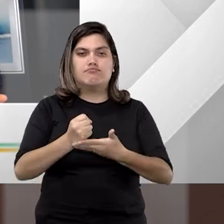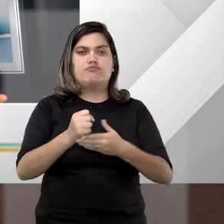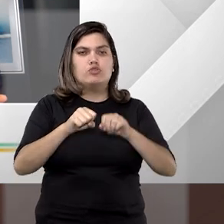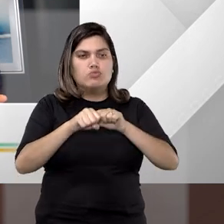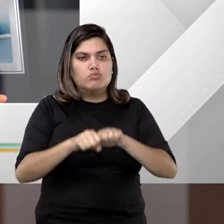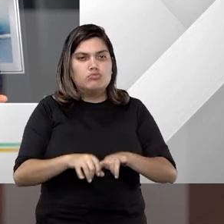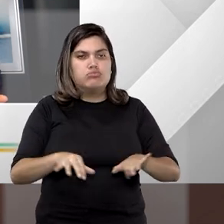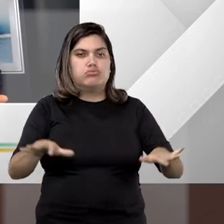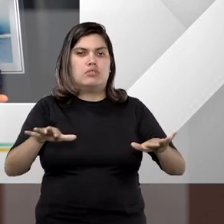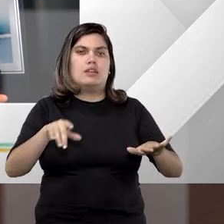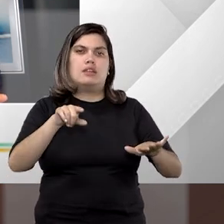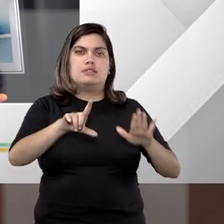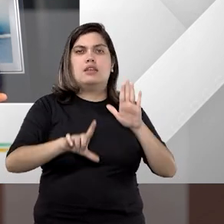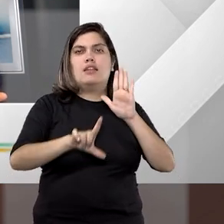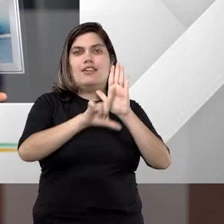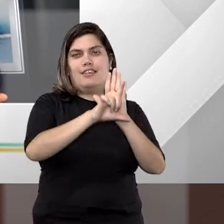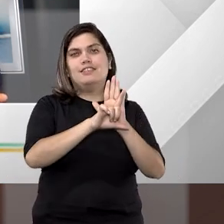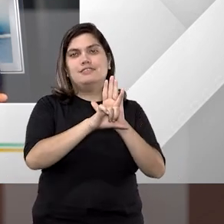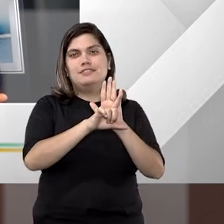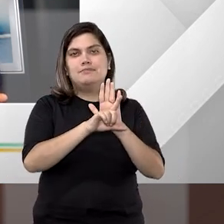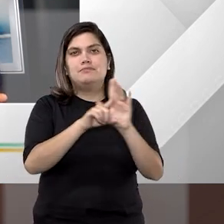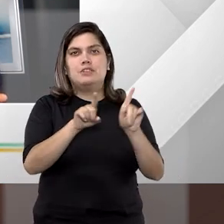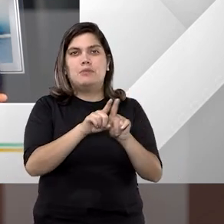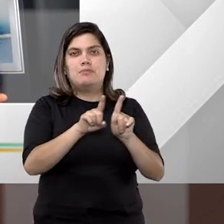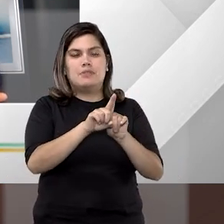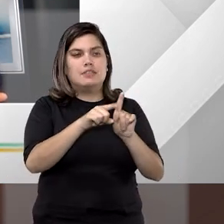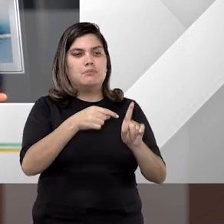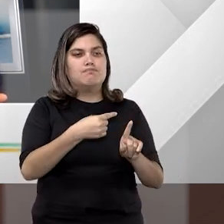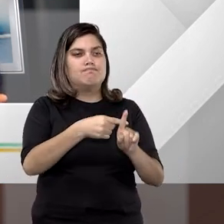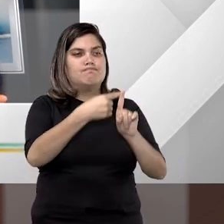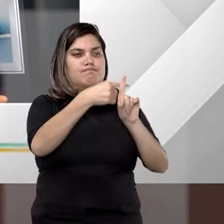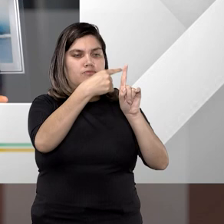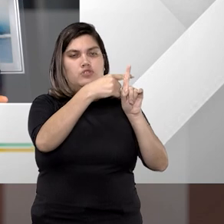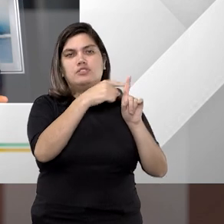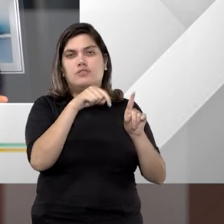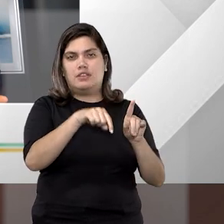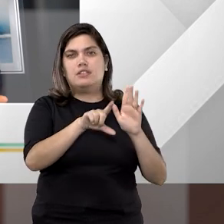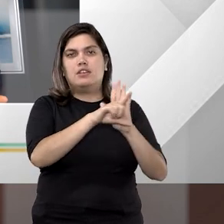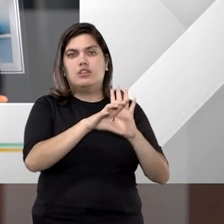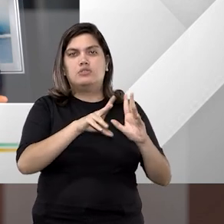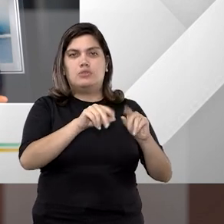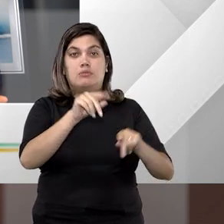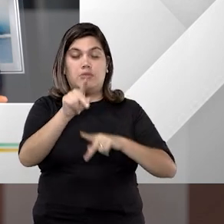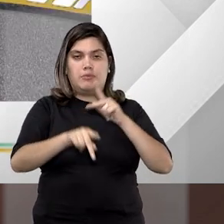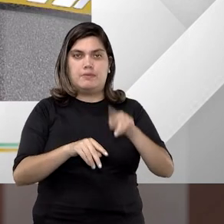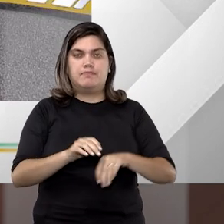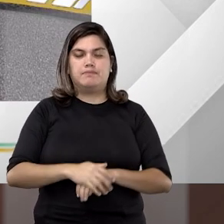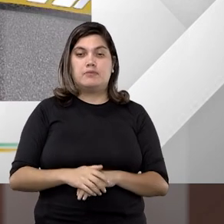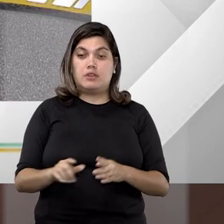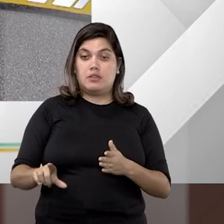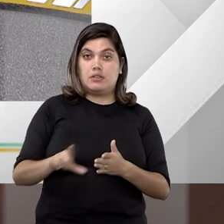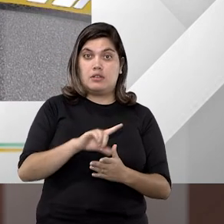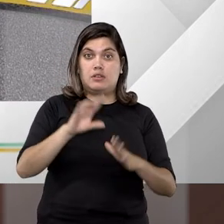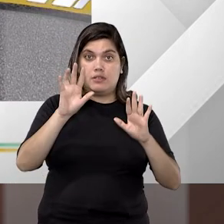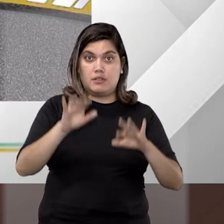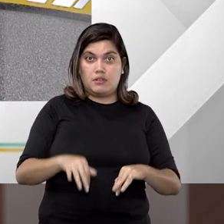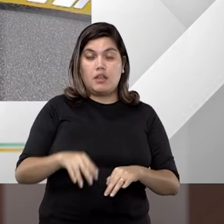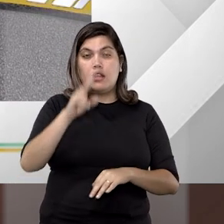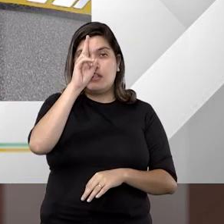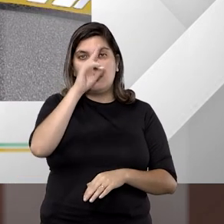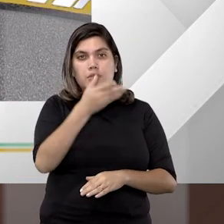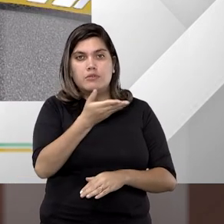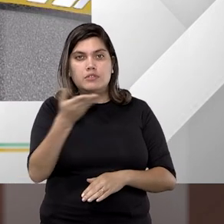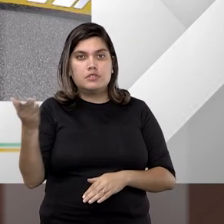contribuir com a disseminação de se esta lei né os benefícios essa Leia toda a população Antes de a gente